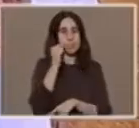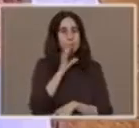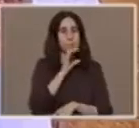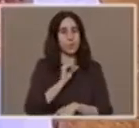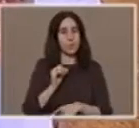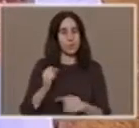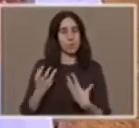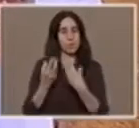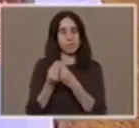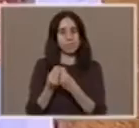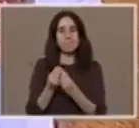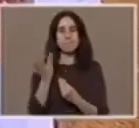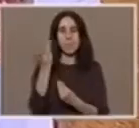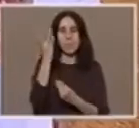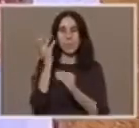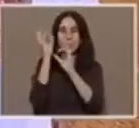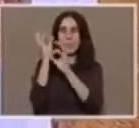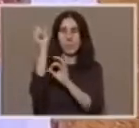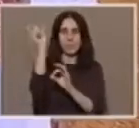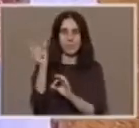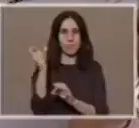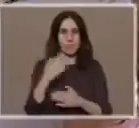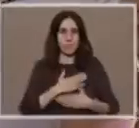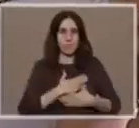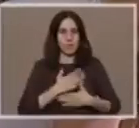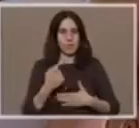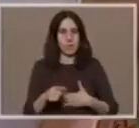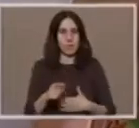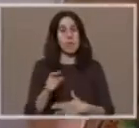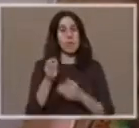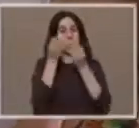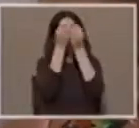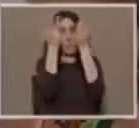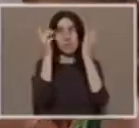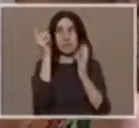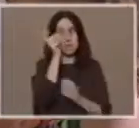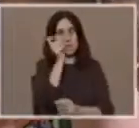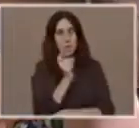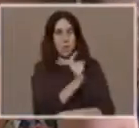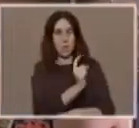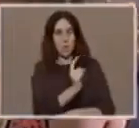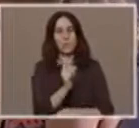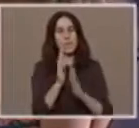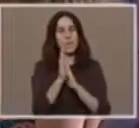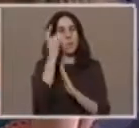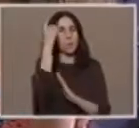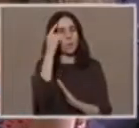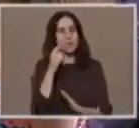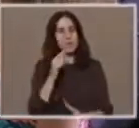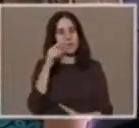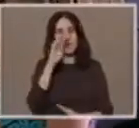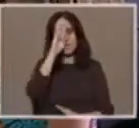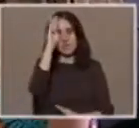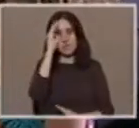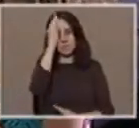e o Filho é adorado e glorificado. Ele que falou pelos profetas, creio na Igreja Una, Santa